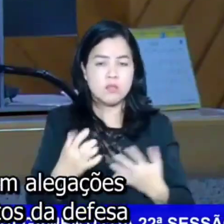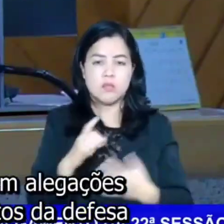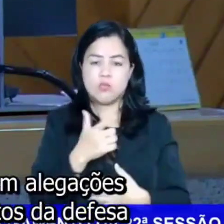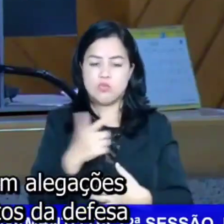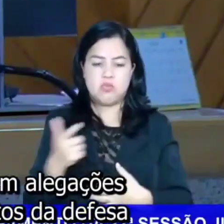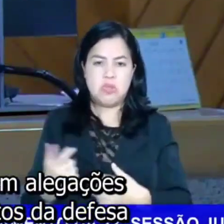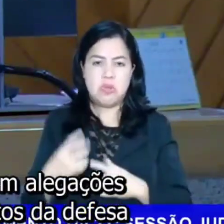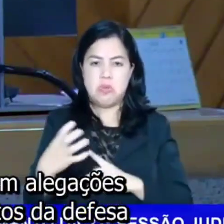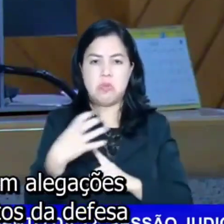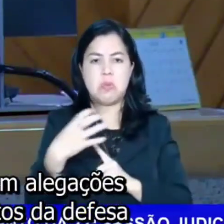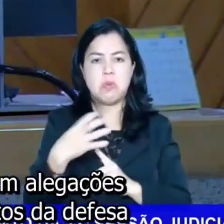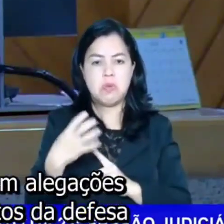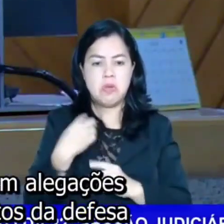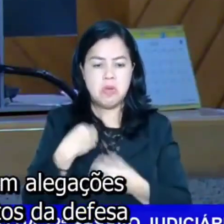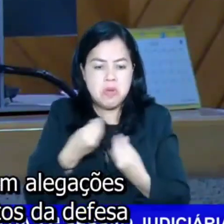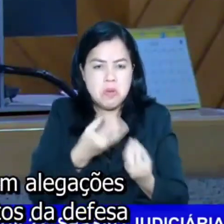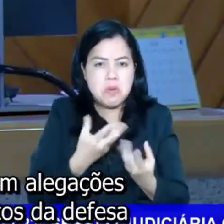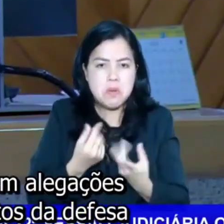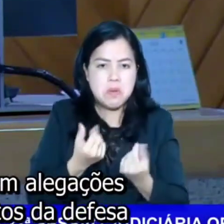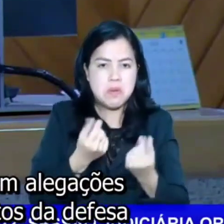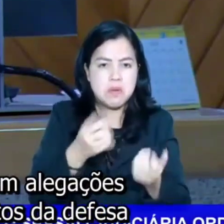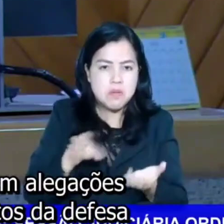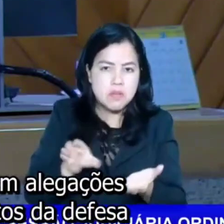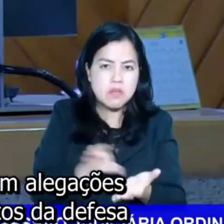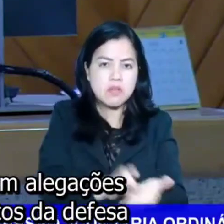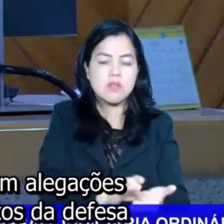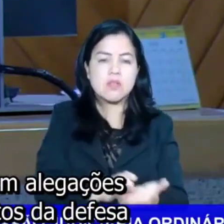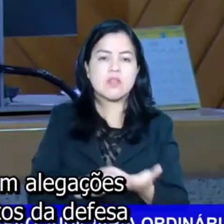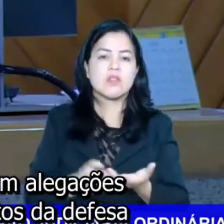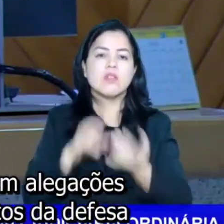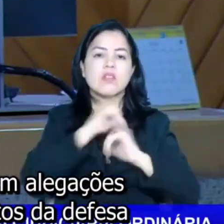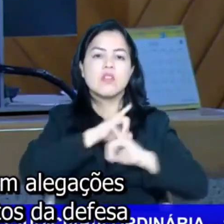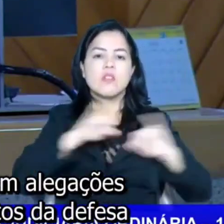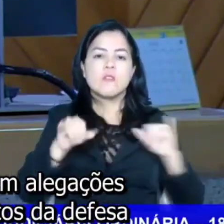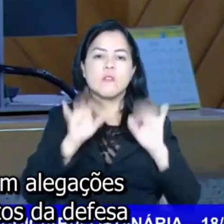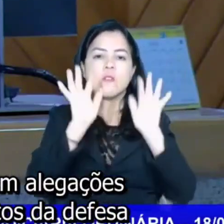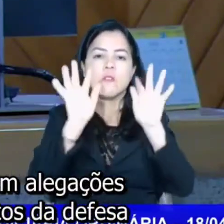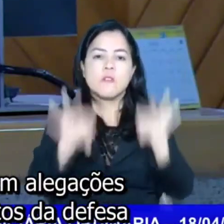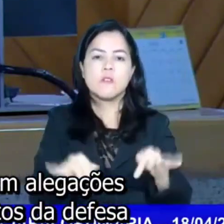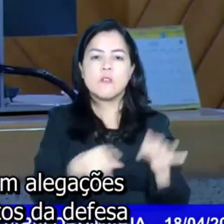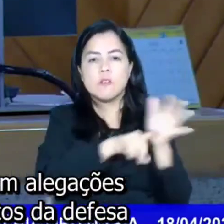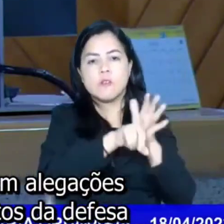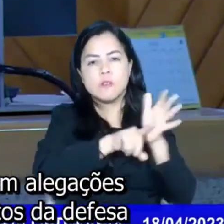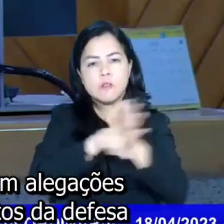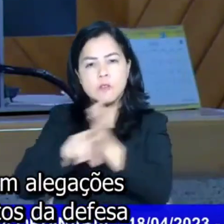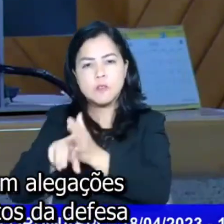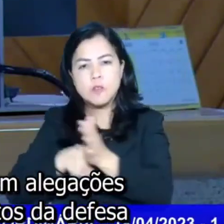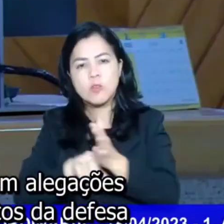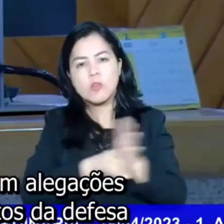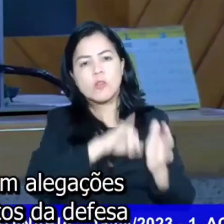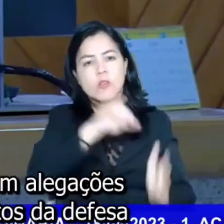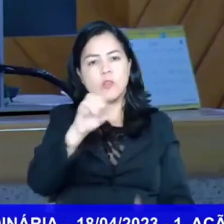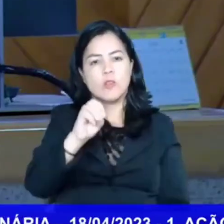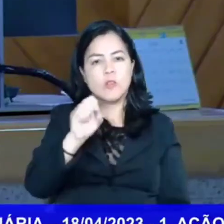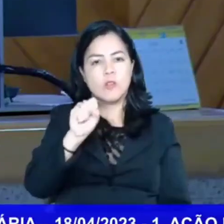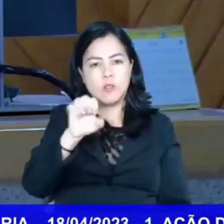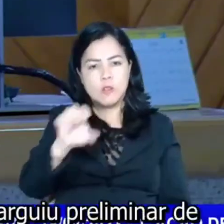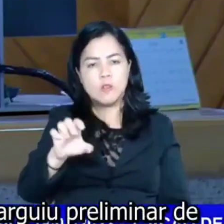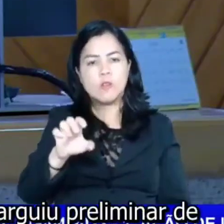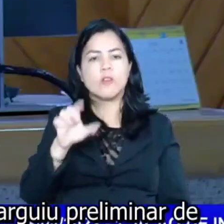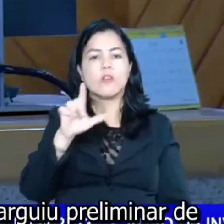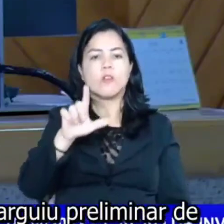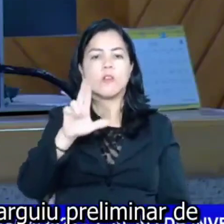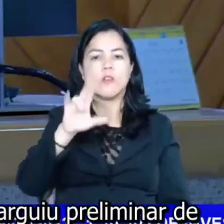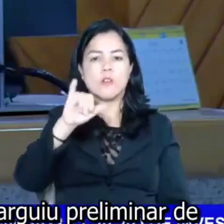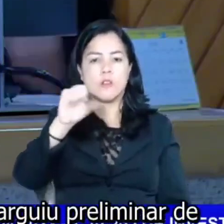influência por parte dela no repasse do fundo. E, em alegações finais, o investigado José Luiz repetiu os argumentos da defesa.